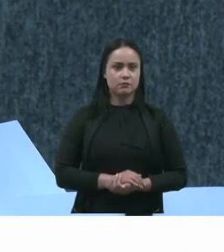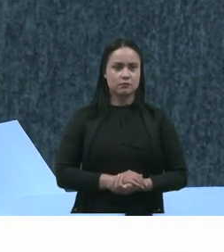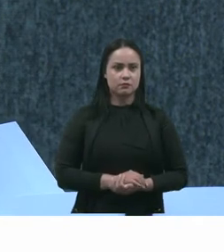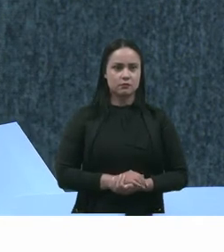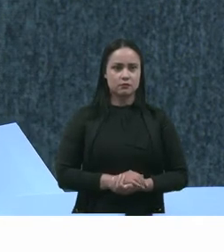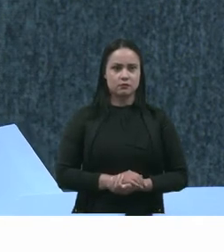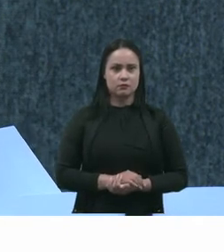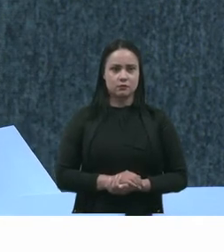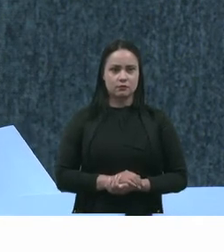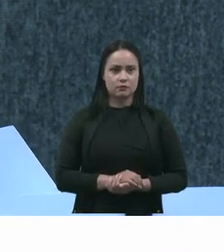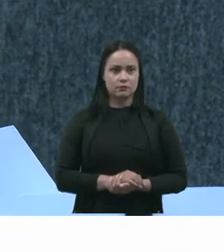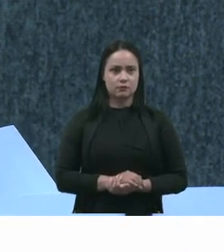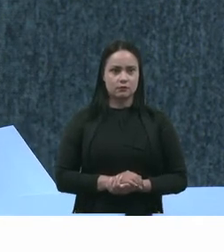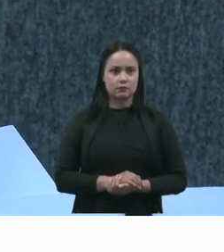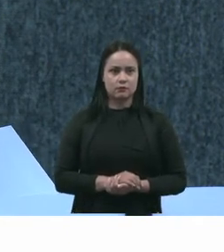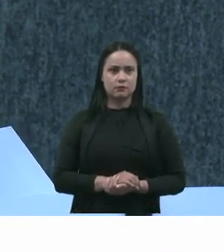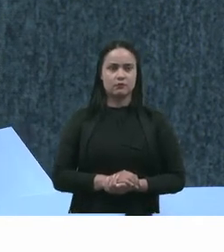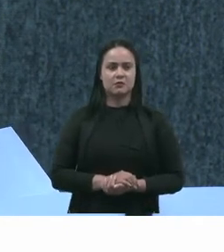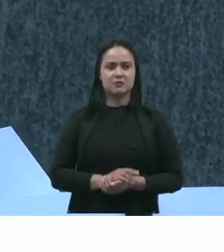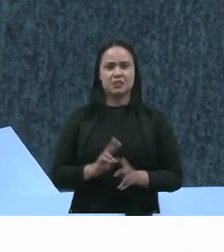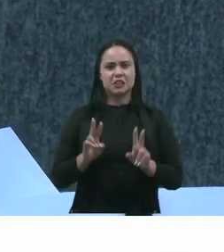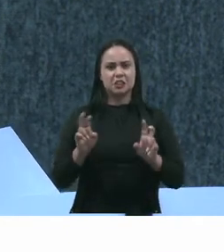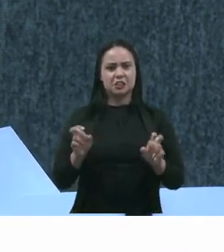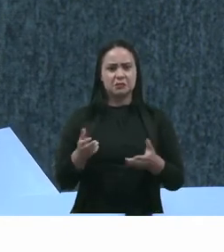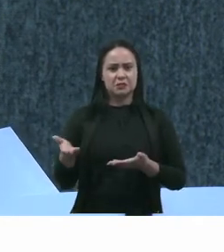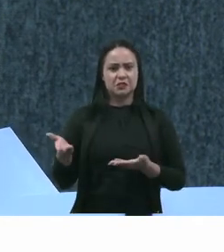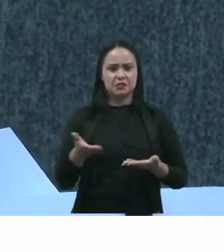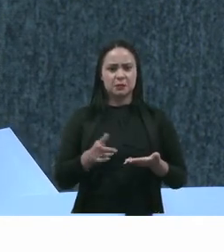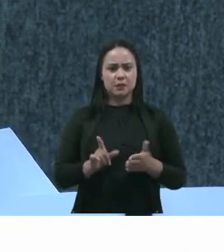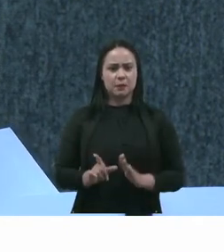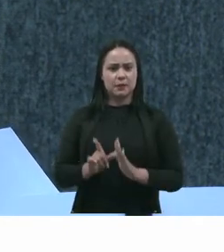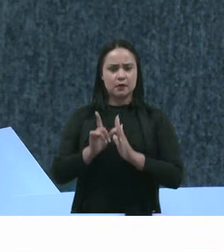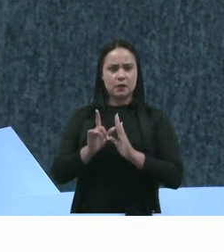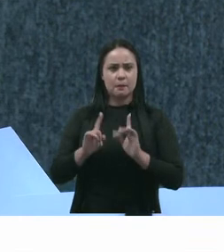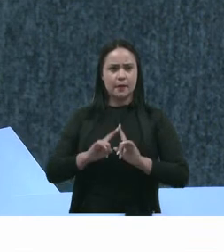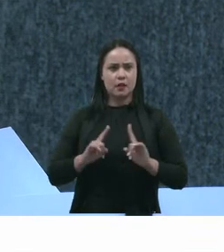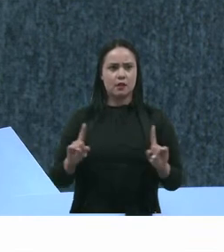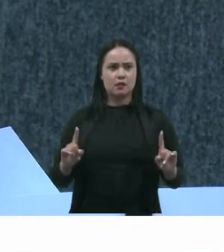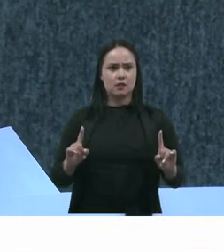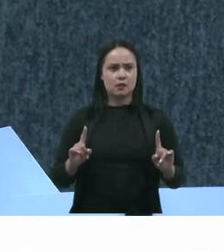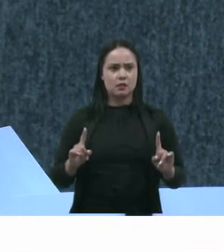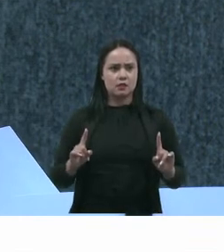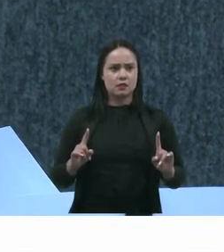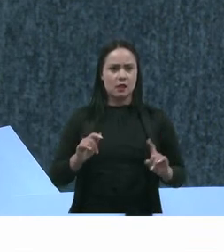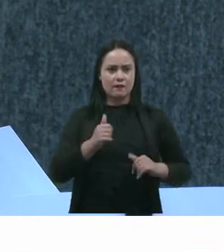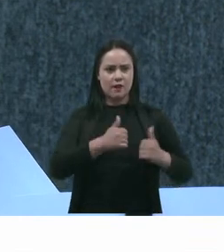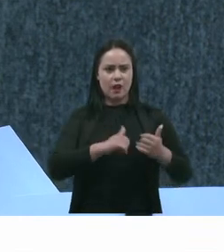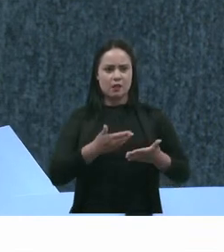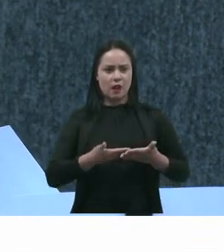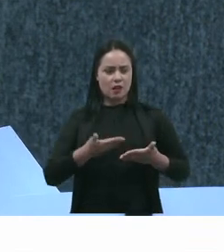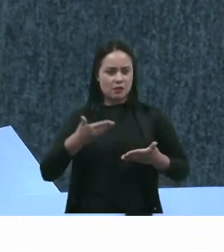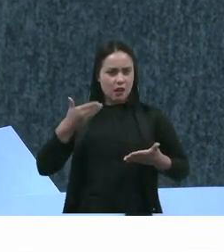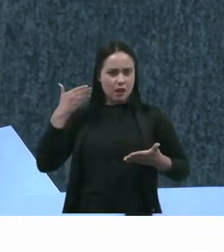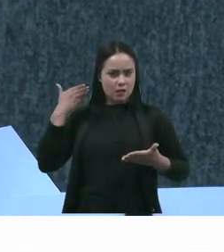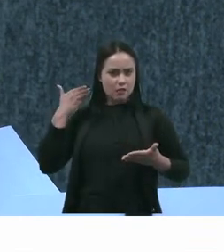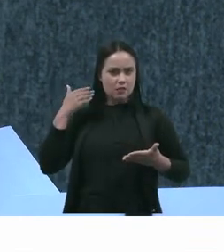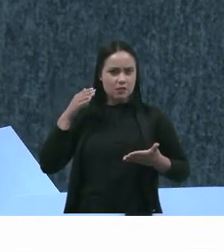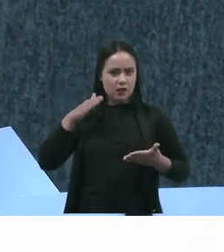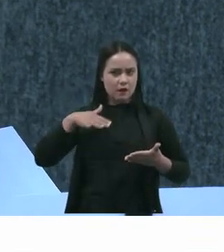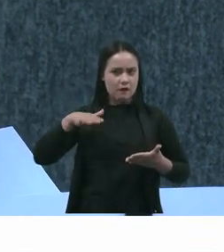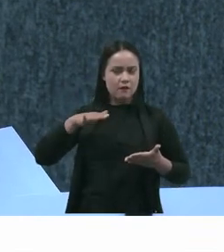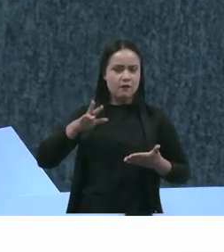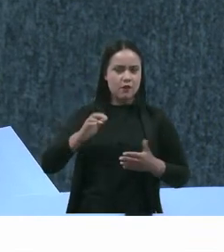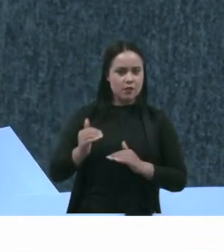essa questão foi trazida, foi como preliminar, mas foi apreciada lá atrás e, como Vossa